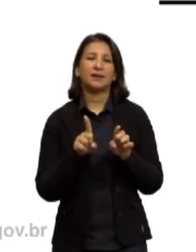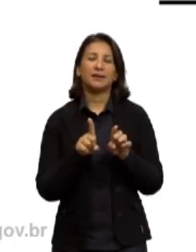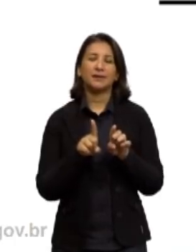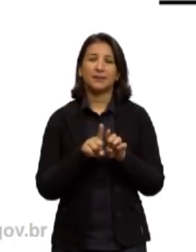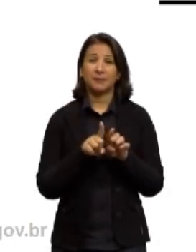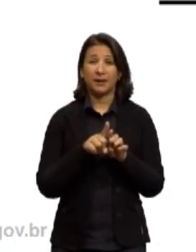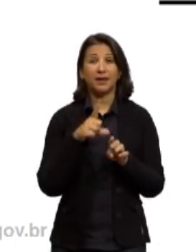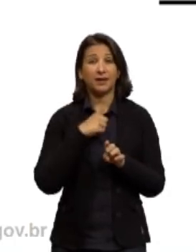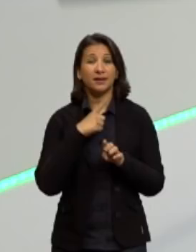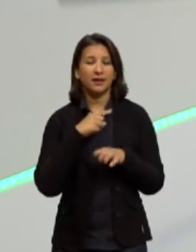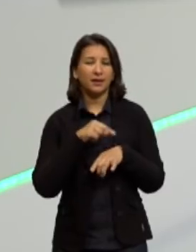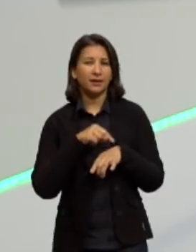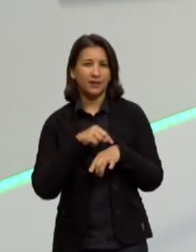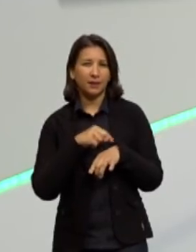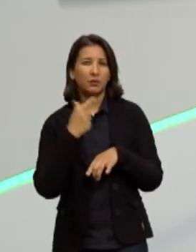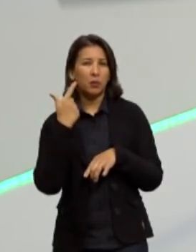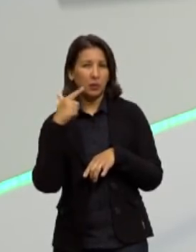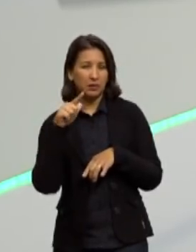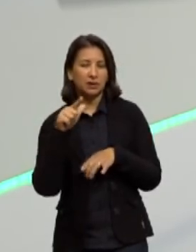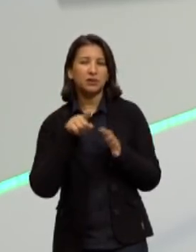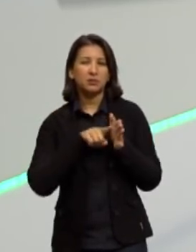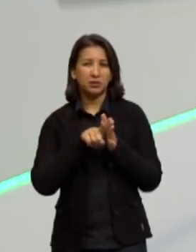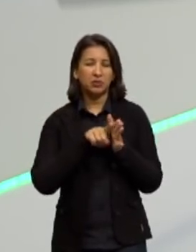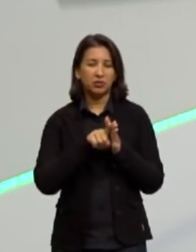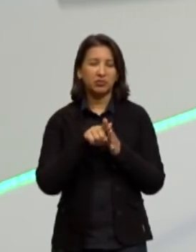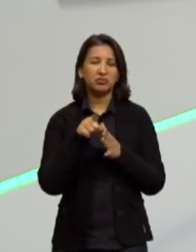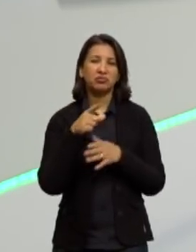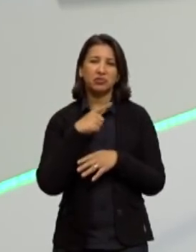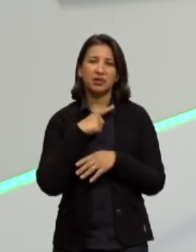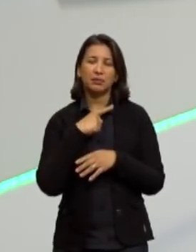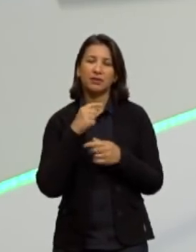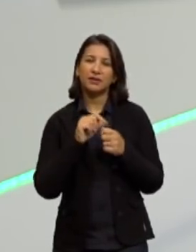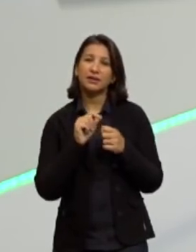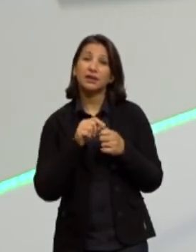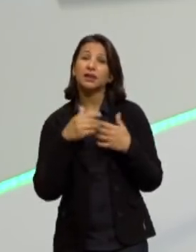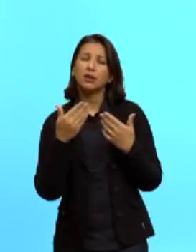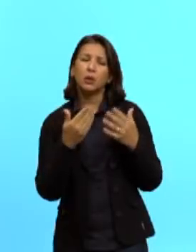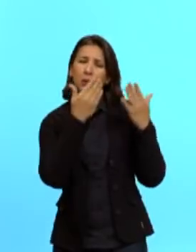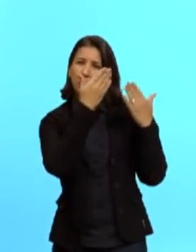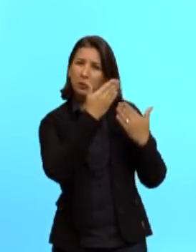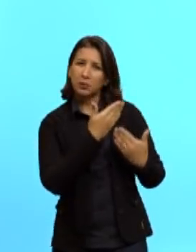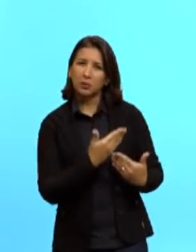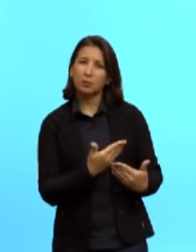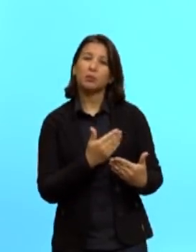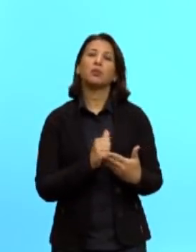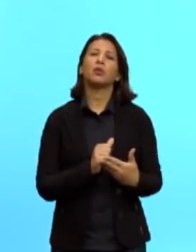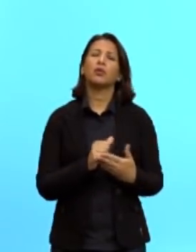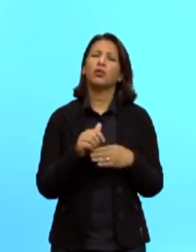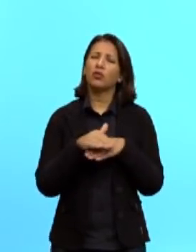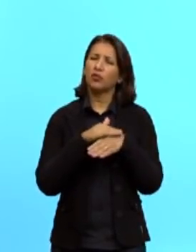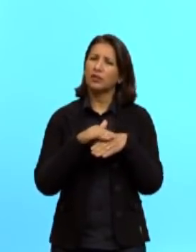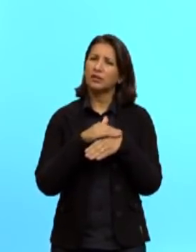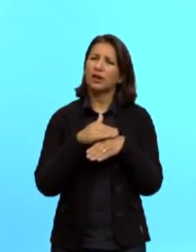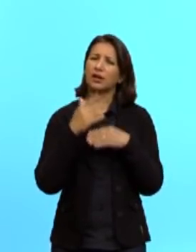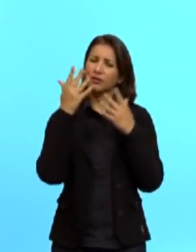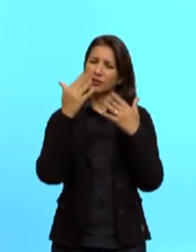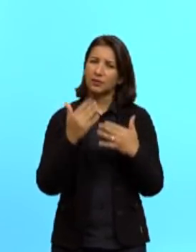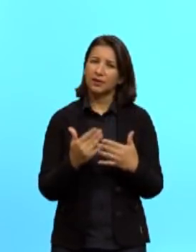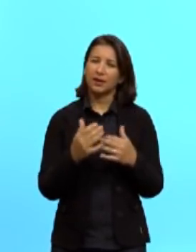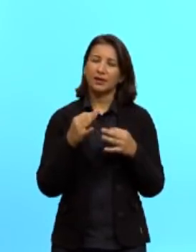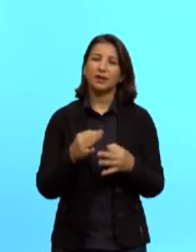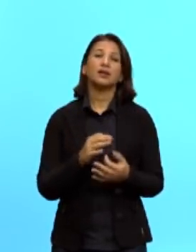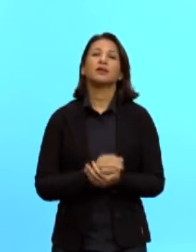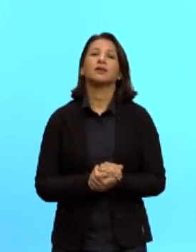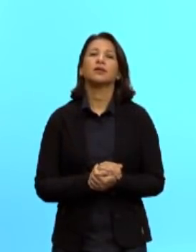pouquinho de tempo aqui podemos analisar outras questões então eu já coloquei aqui no quadro mas eu vou conversar com você sobre ela